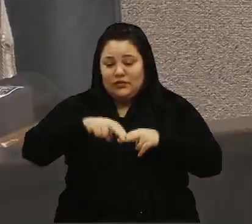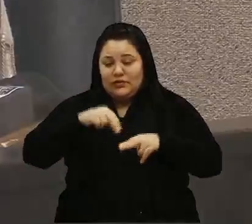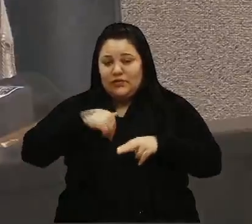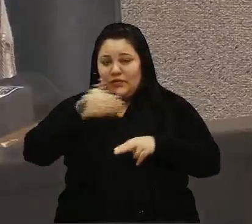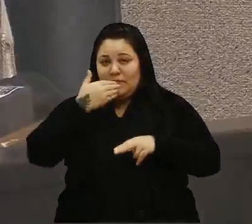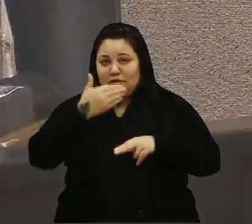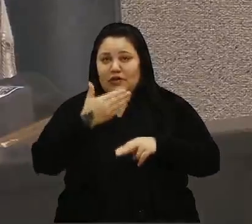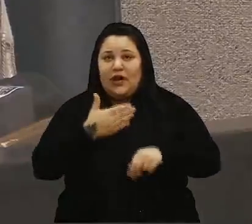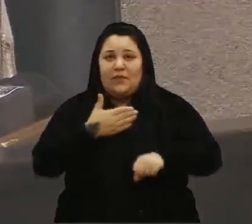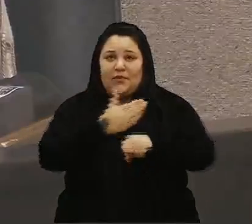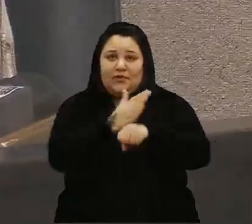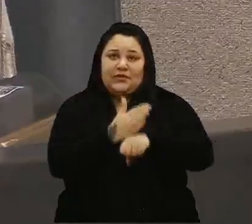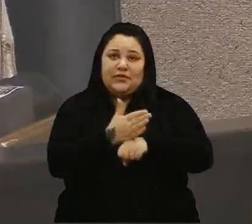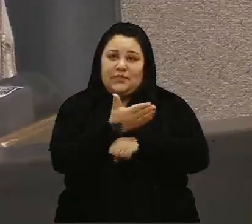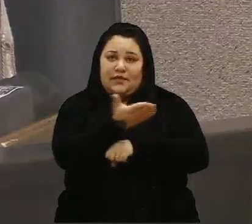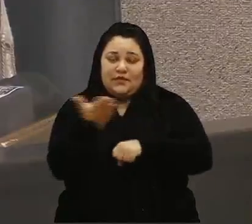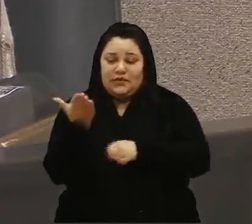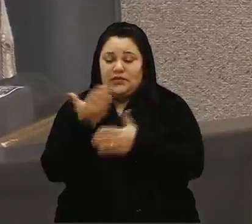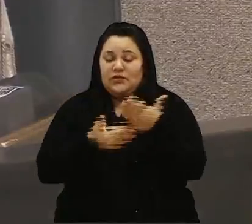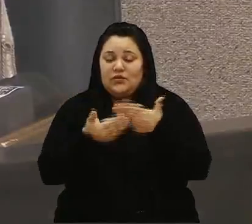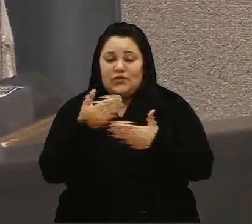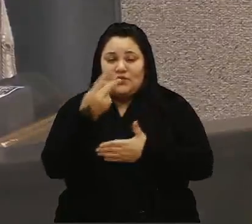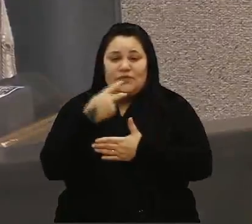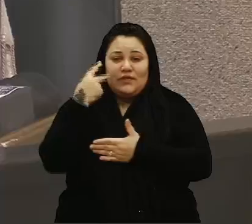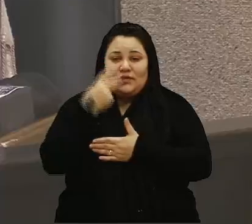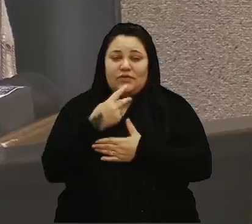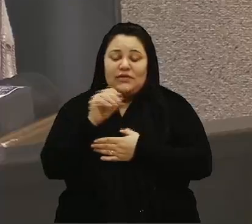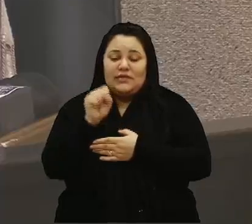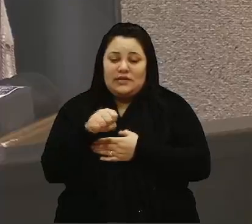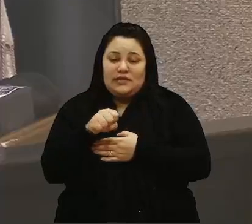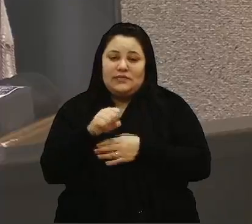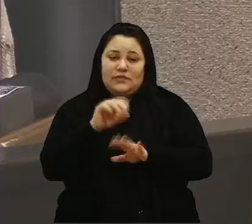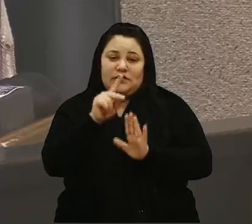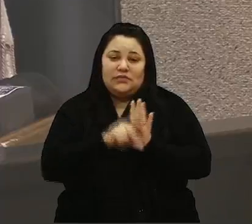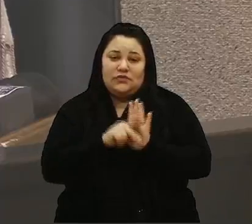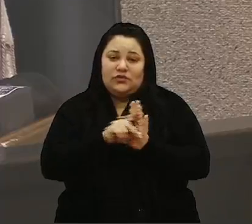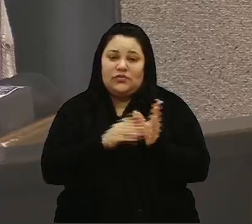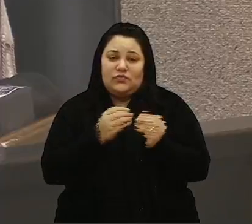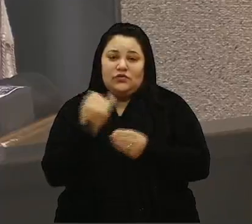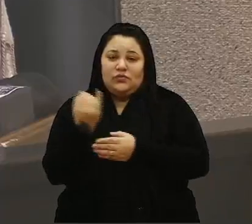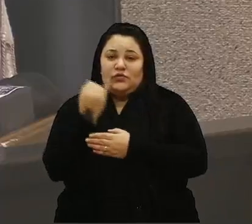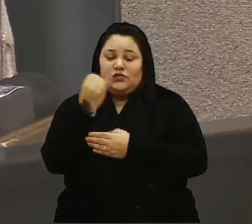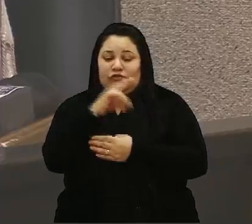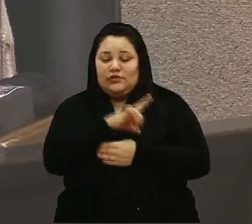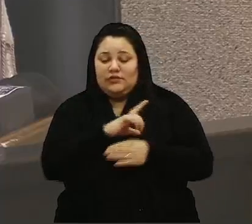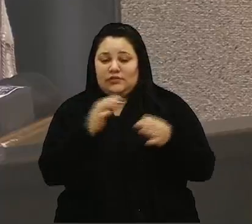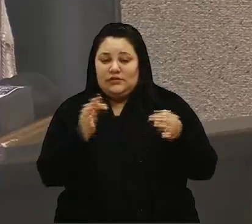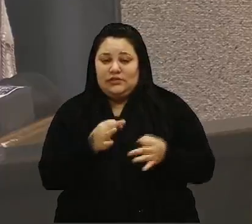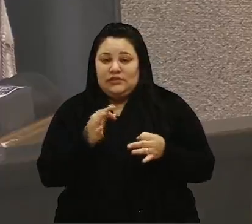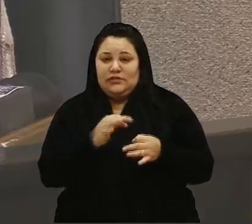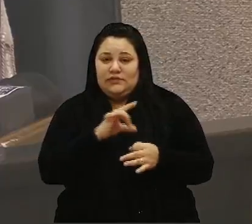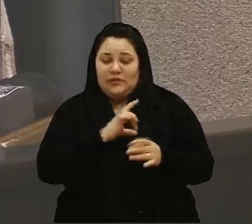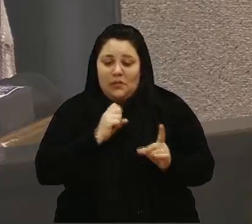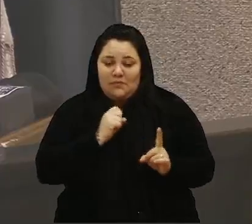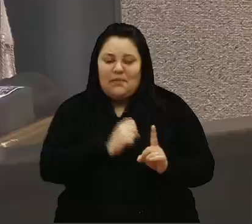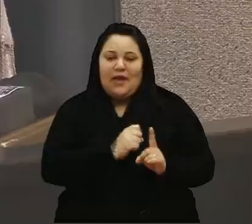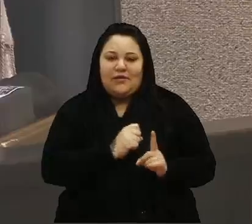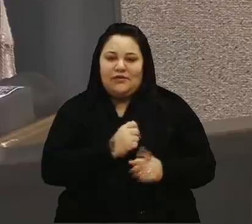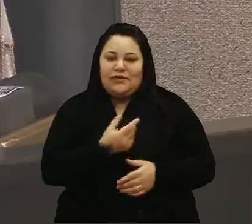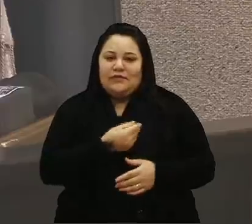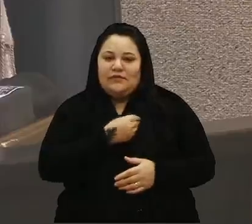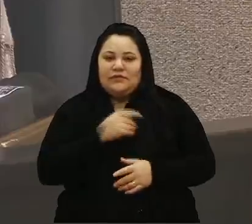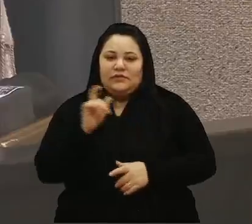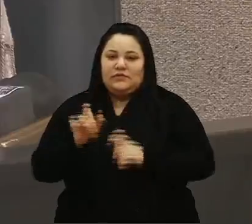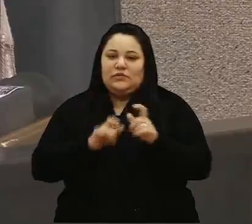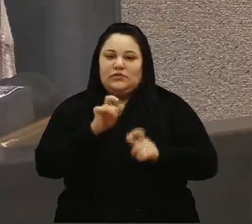a aprovação dos vereadores para esse projeto tão importante e que com toda certeza vai impactar na vida das pessoas. Porque